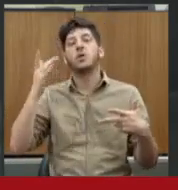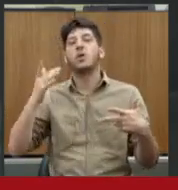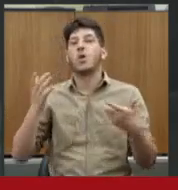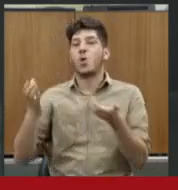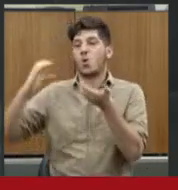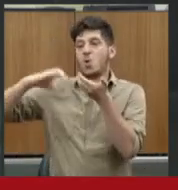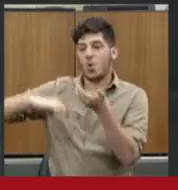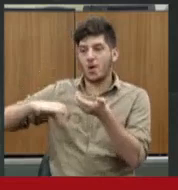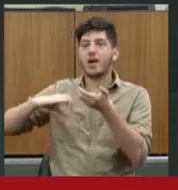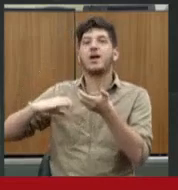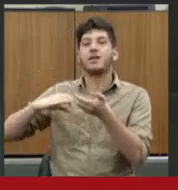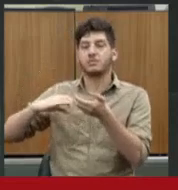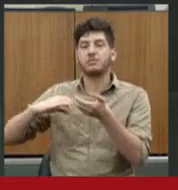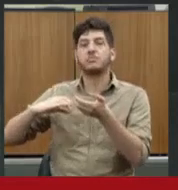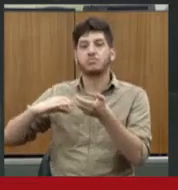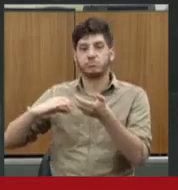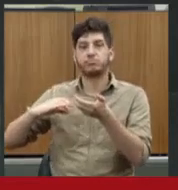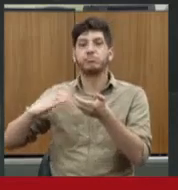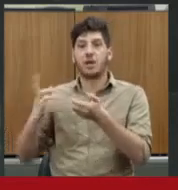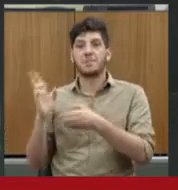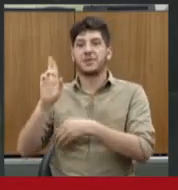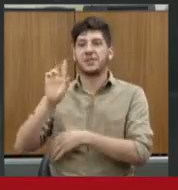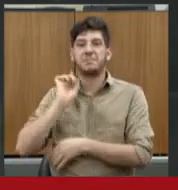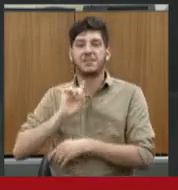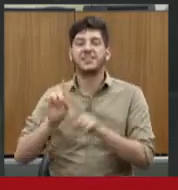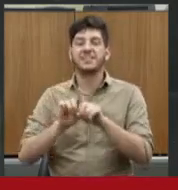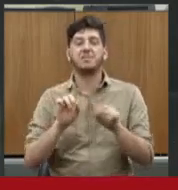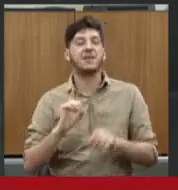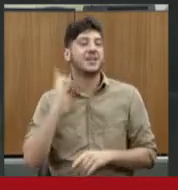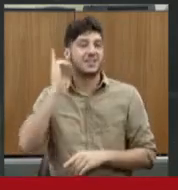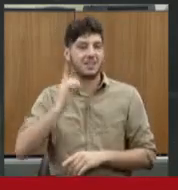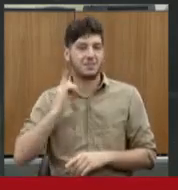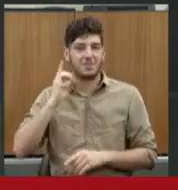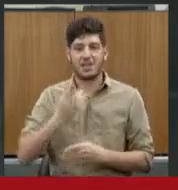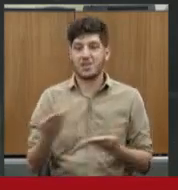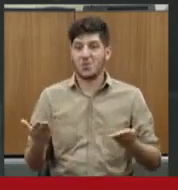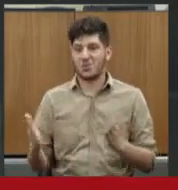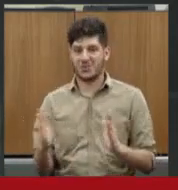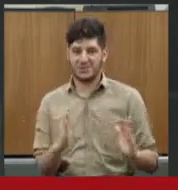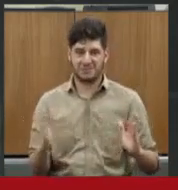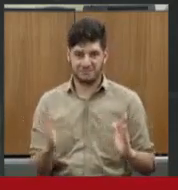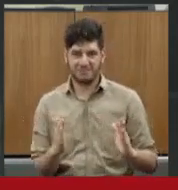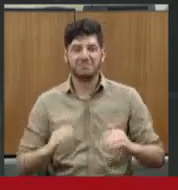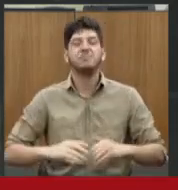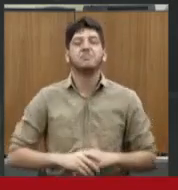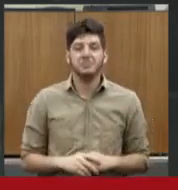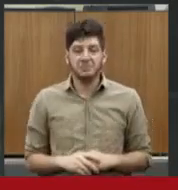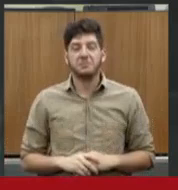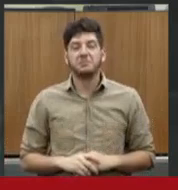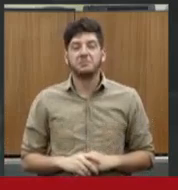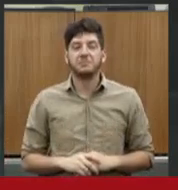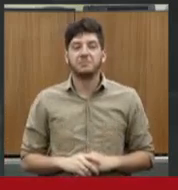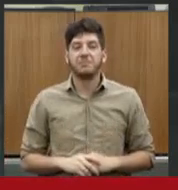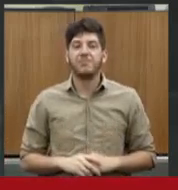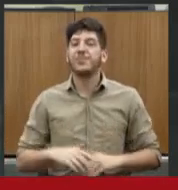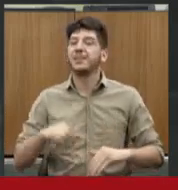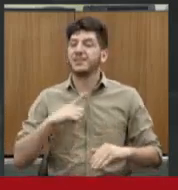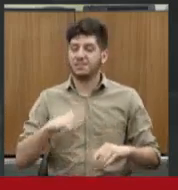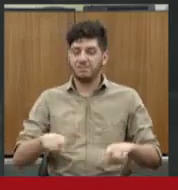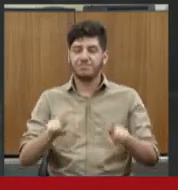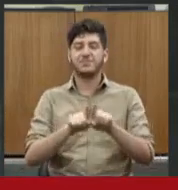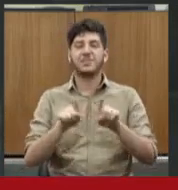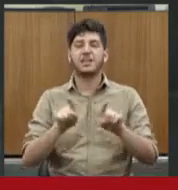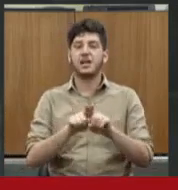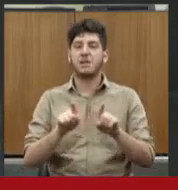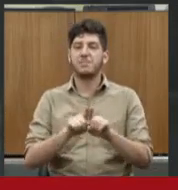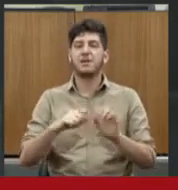em exercício de mandato por Minas Gerais e os deputados dessa atual legislatura. E nada mais simbólico para celebrar os